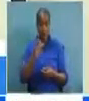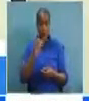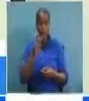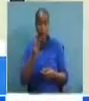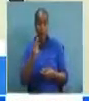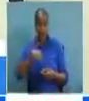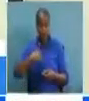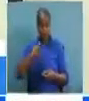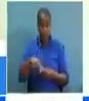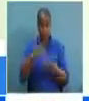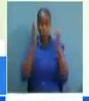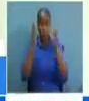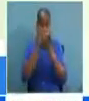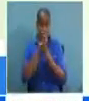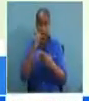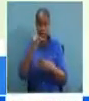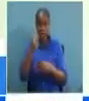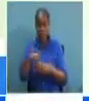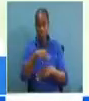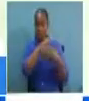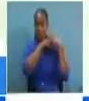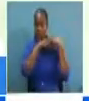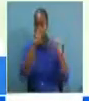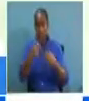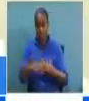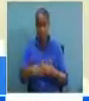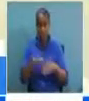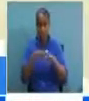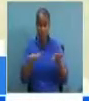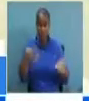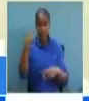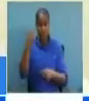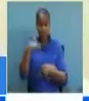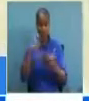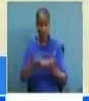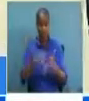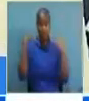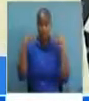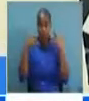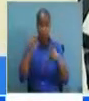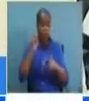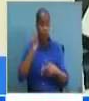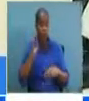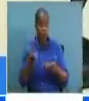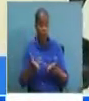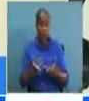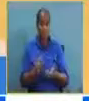Cabo Verde, nesse processo, tem um papel também a desempenhar, seja a nível de prestação de informação concernente